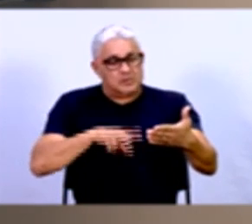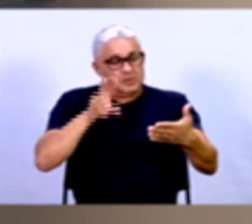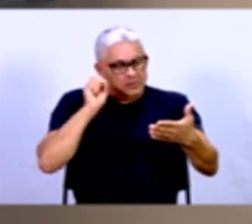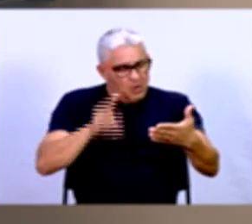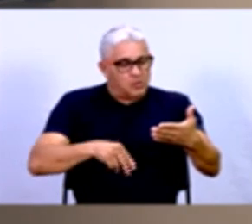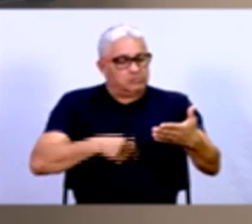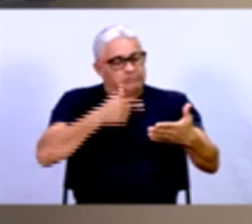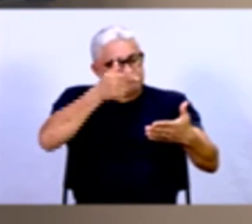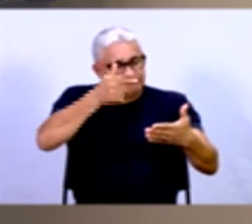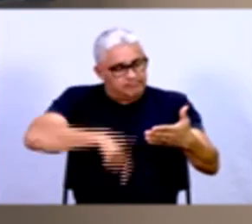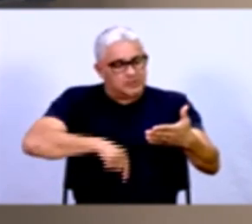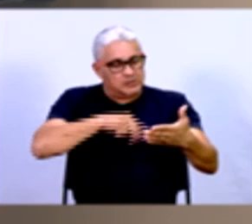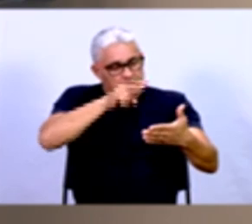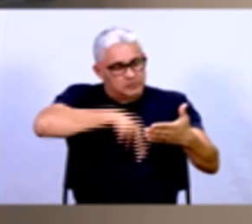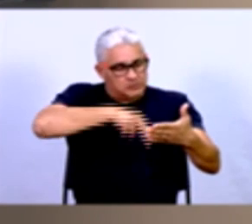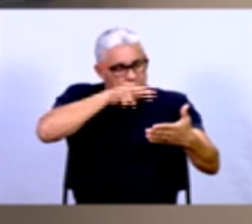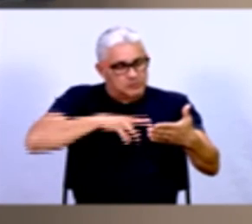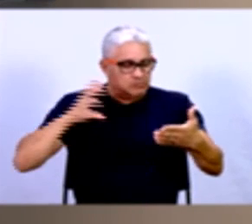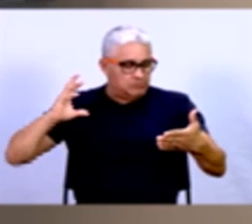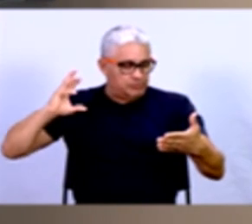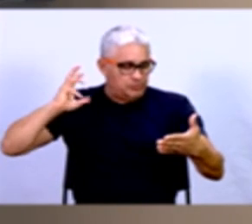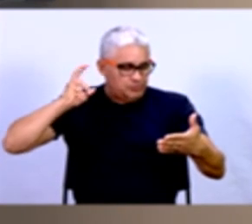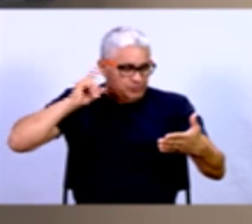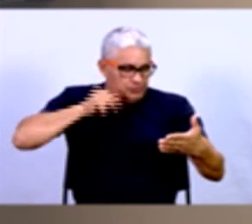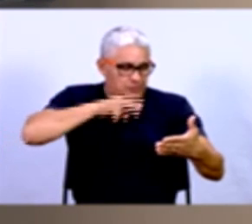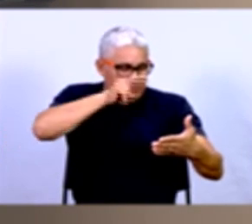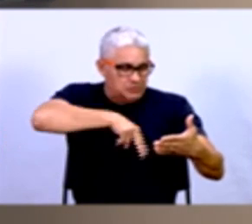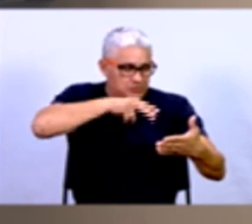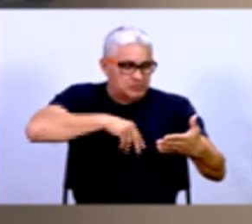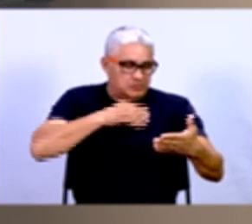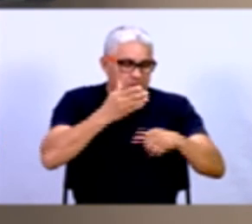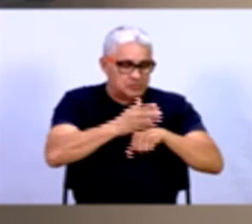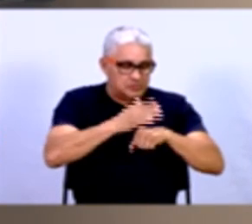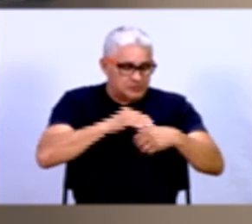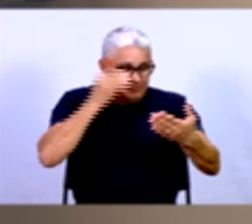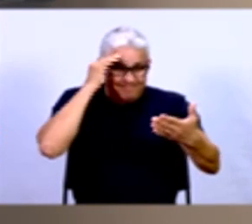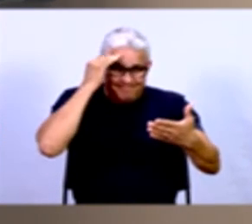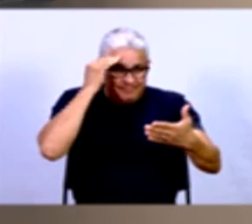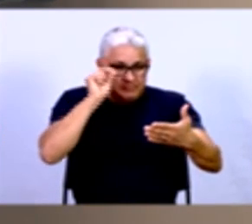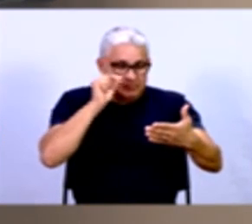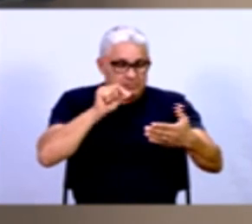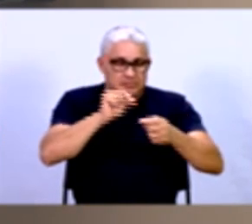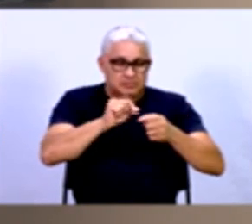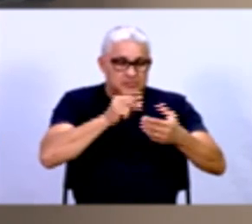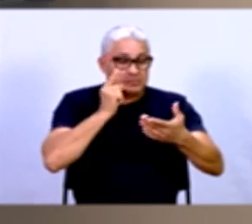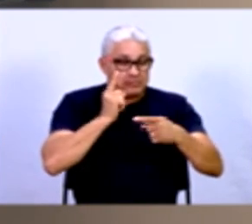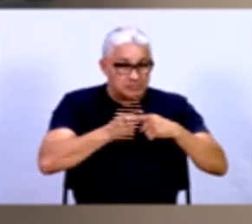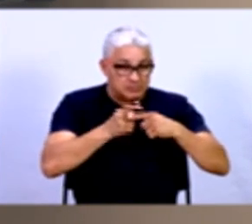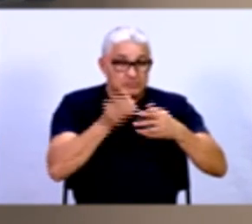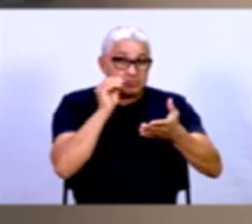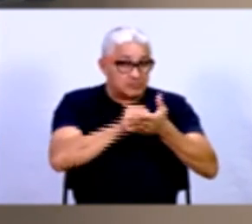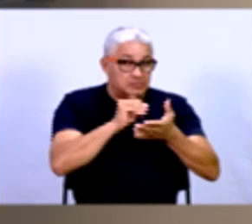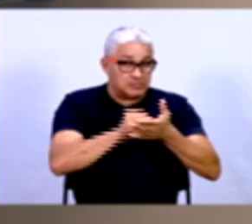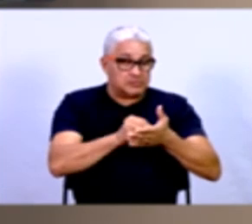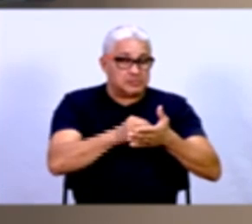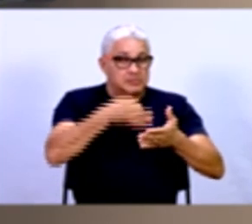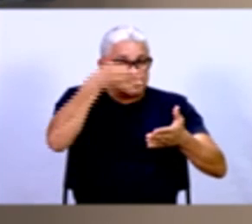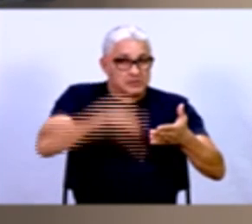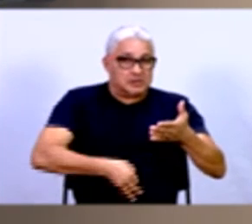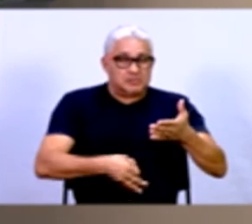alguma coisa disso, quero rever o que foi feito, daí olha o exercício e não entende o que foi feito, mas é porque tem que fazer uma correção ali,